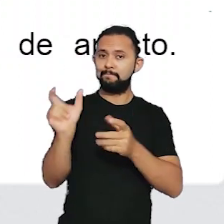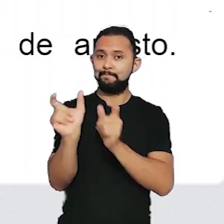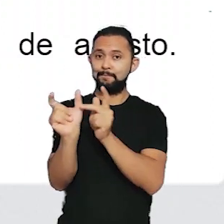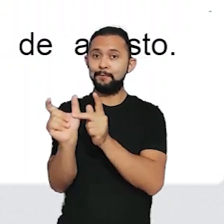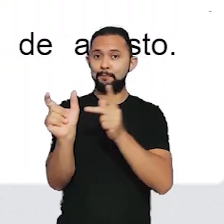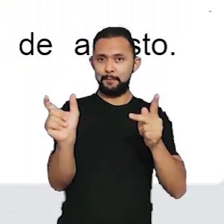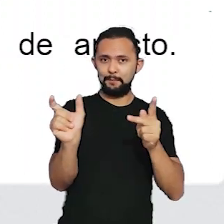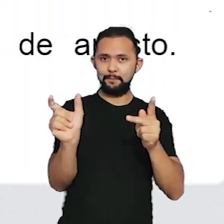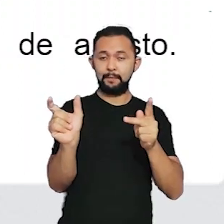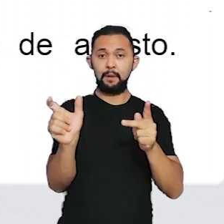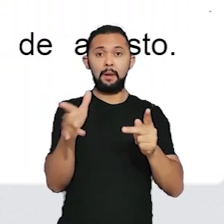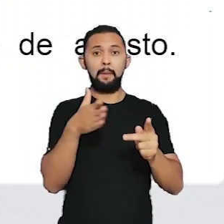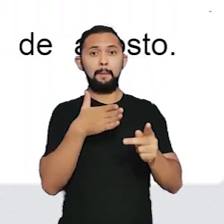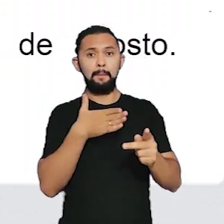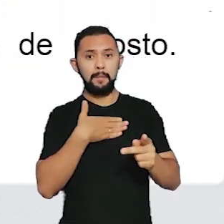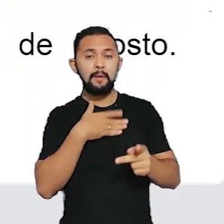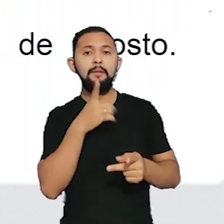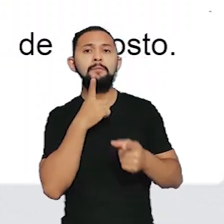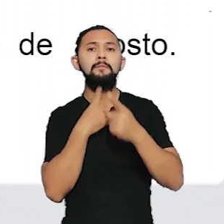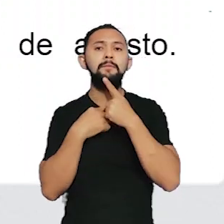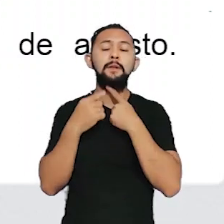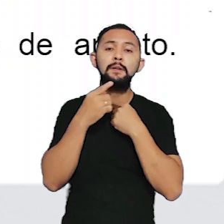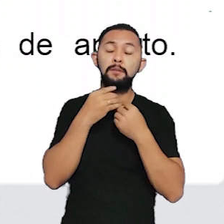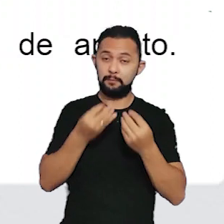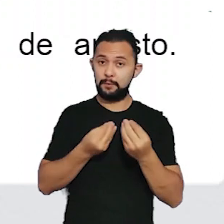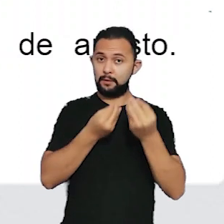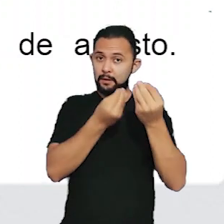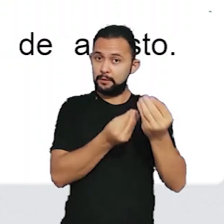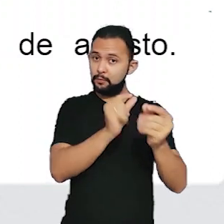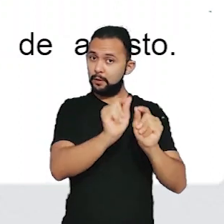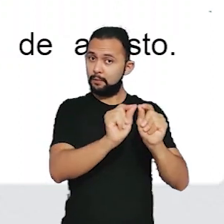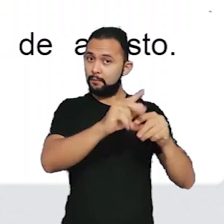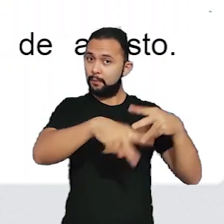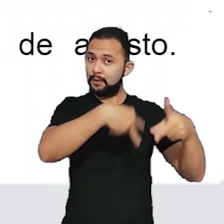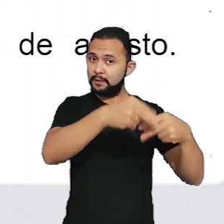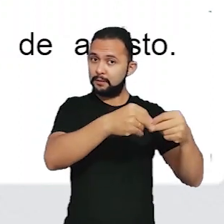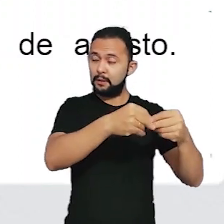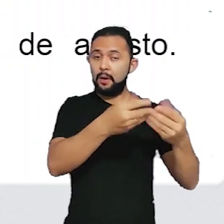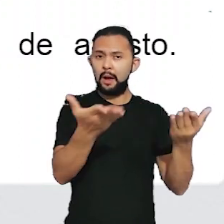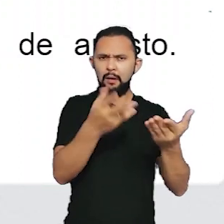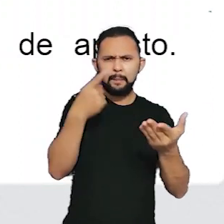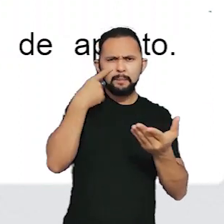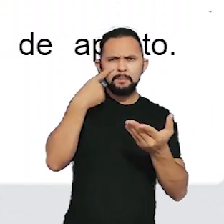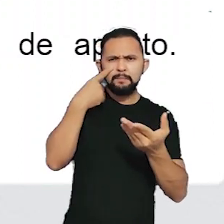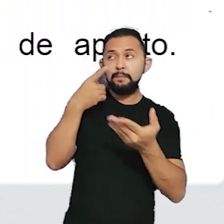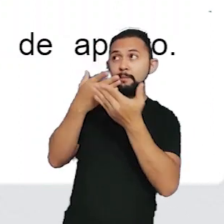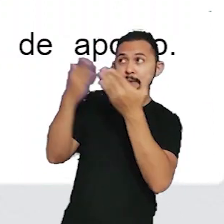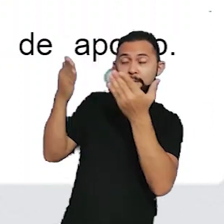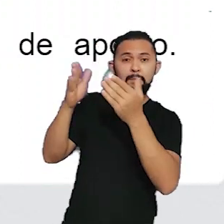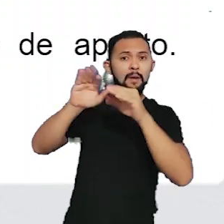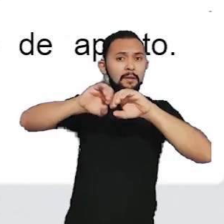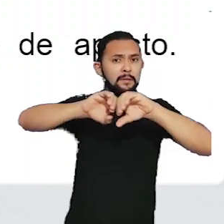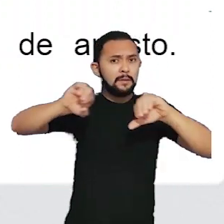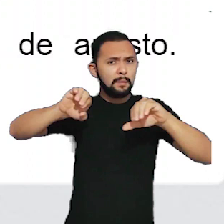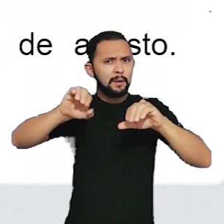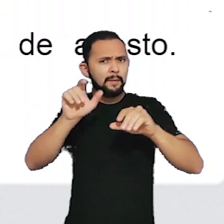No exemplo, meu desejo era que me dessem um presente. Separando o período, eu tenho meu desejo